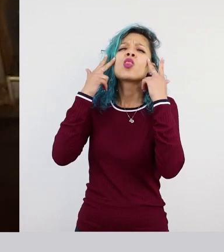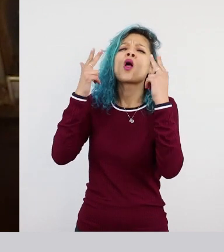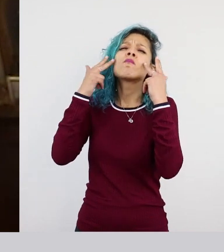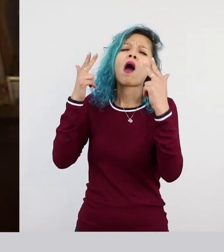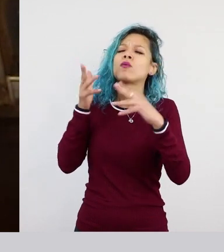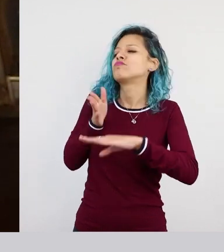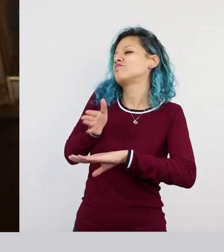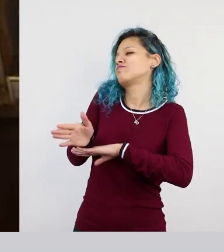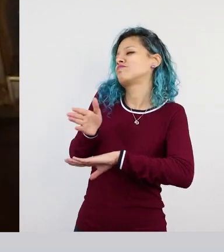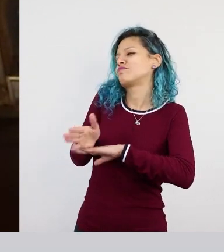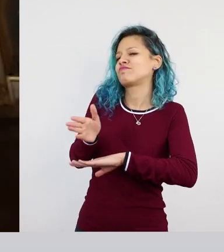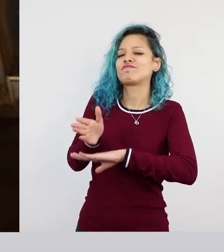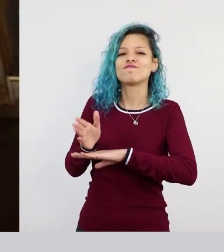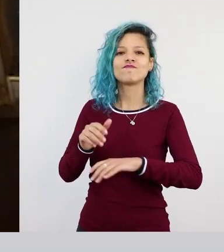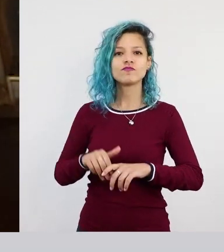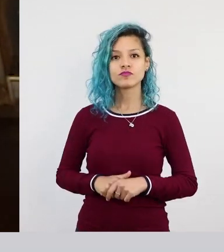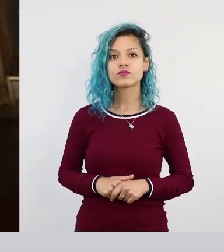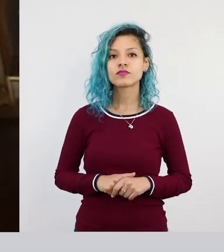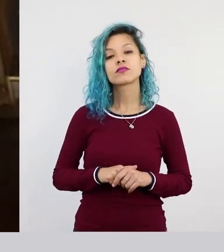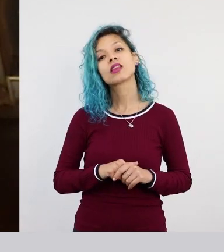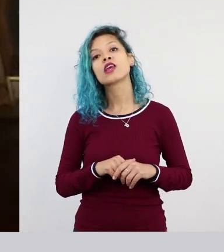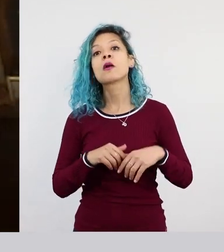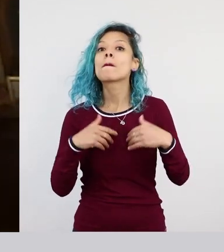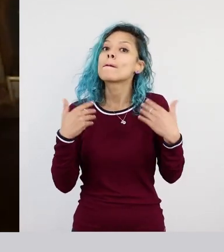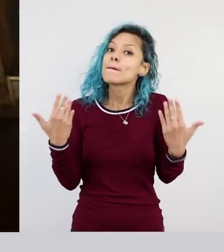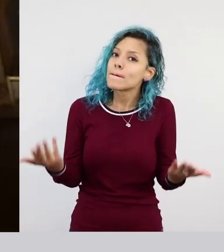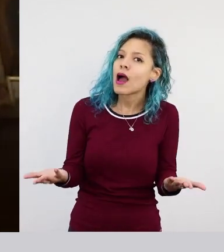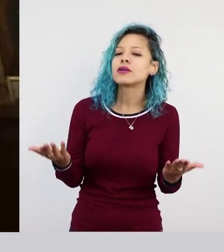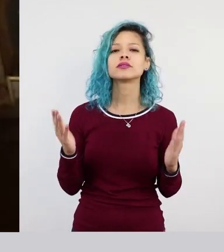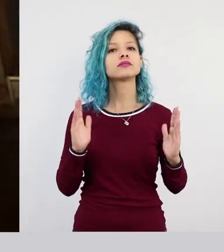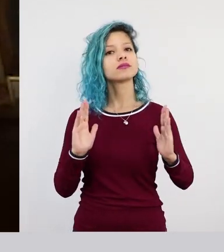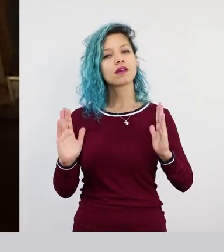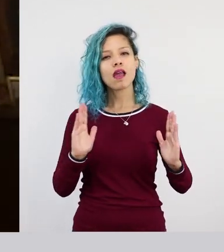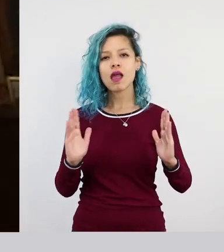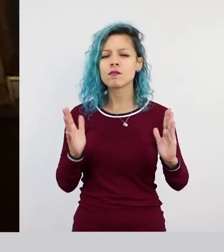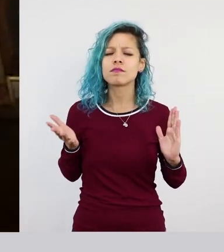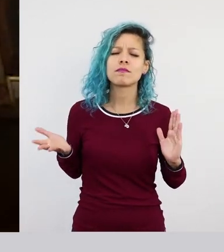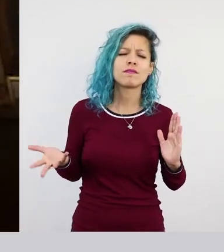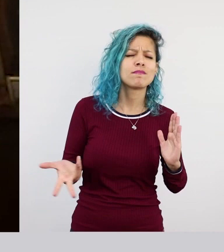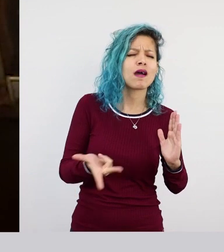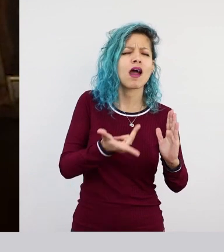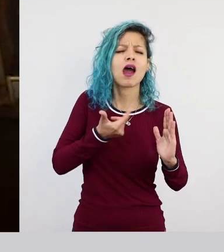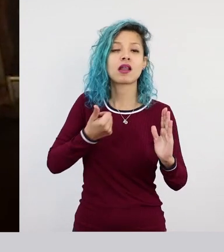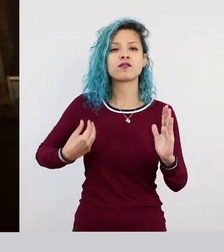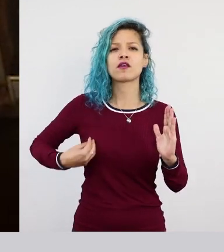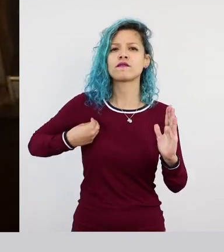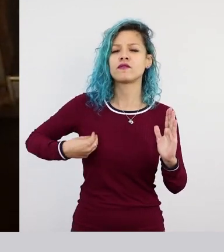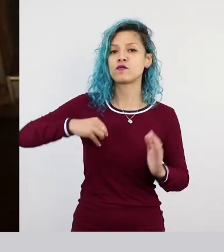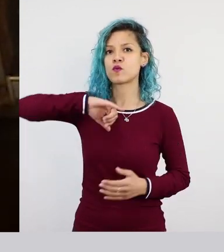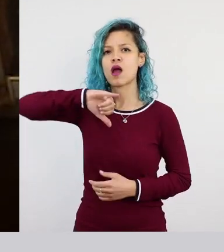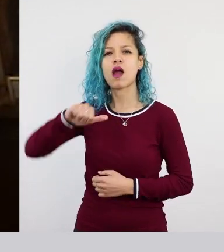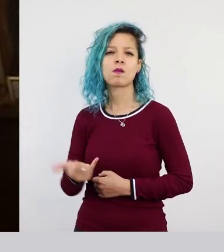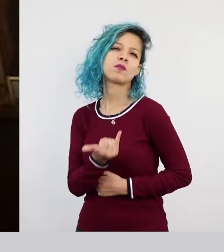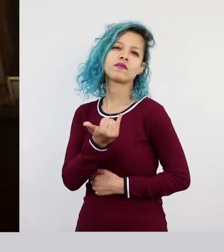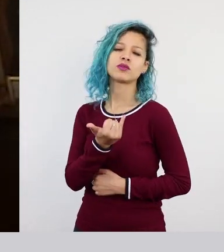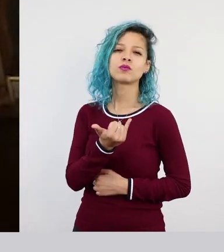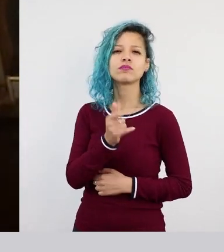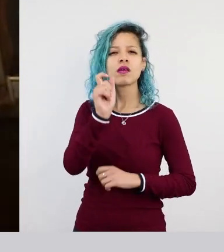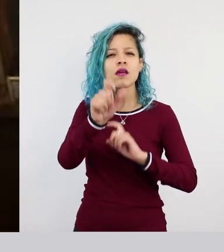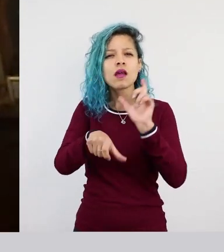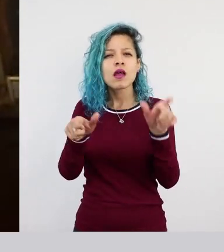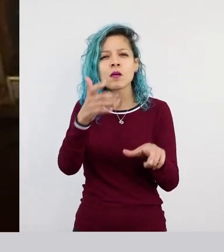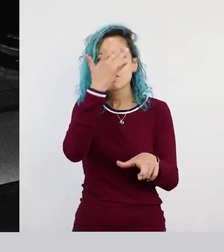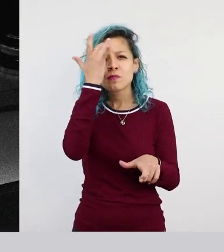como qualquer outra pessoa. Mas eu pude viver essa época maravilhosa, onde eu pude